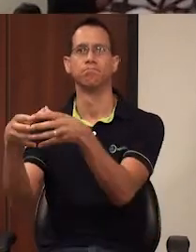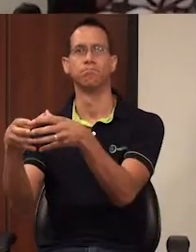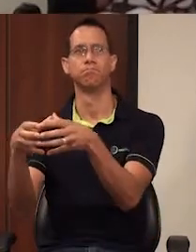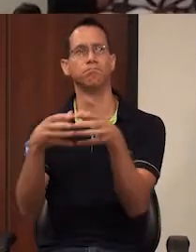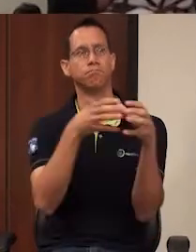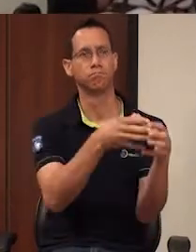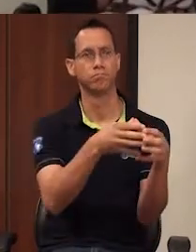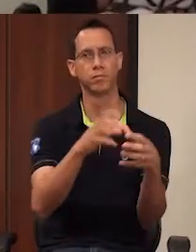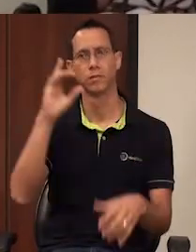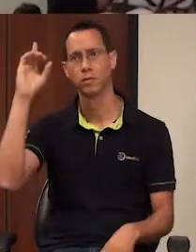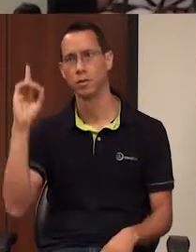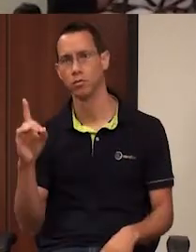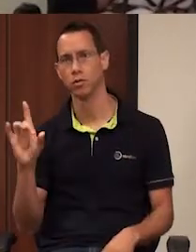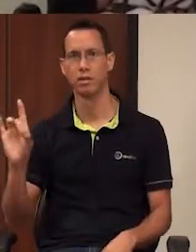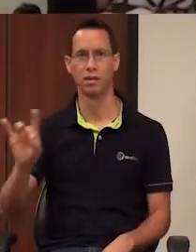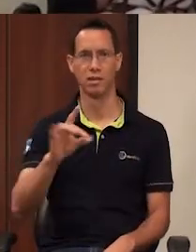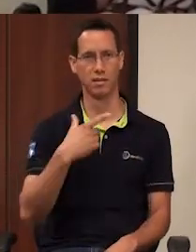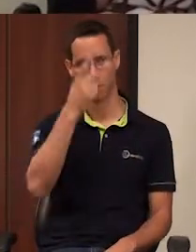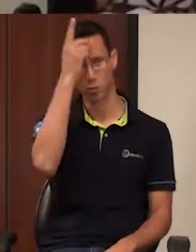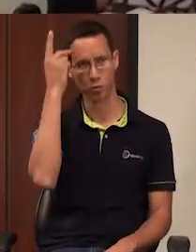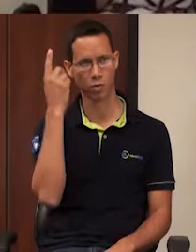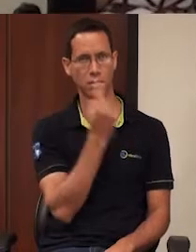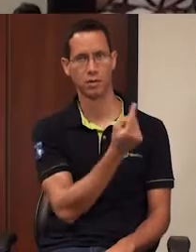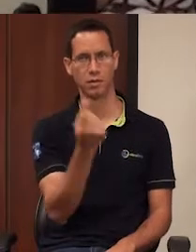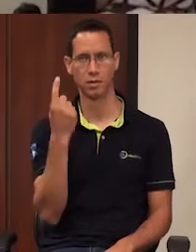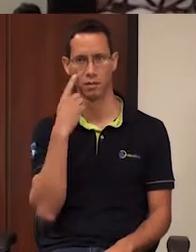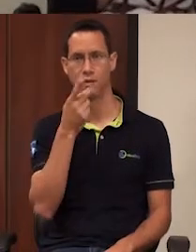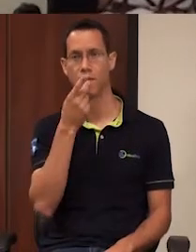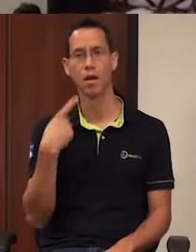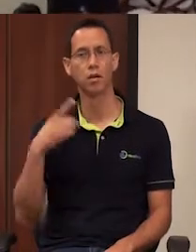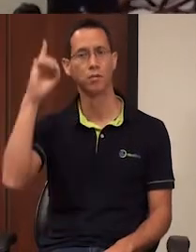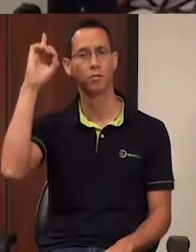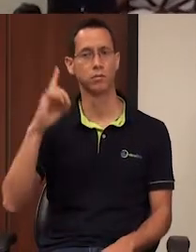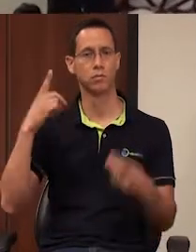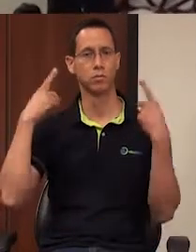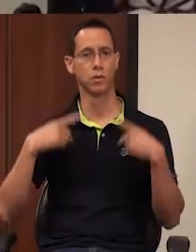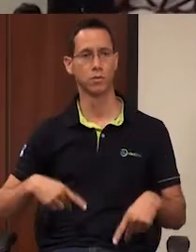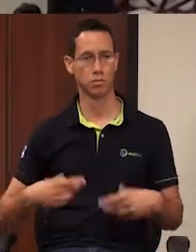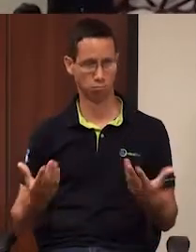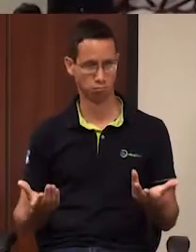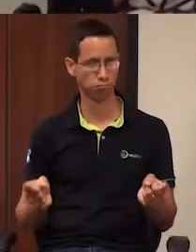tipo de direito para cada tipo de pessoa. A gente está falando de direitos humanos. É isso, né,